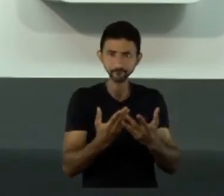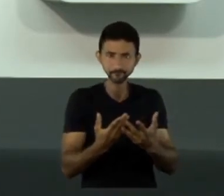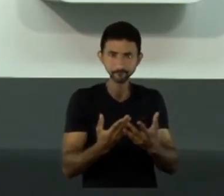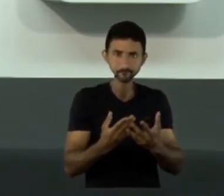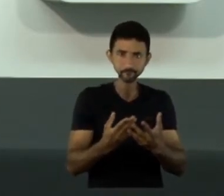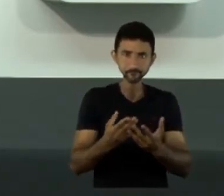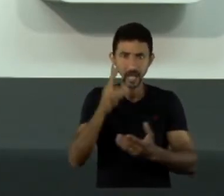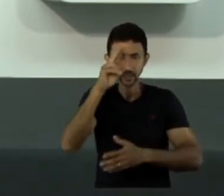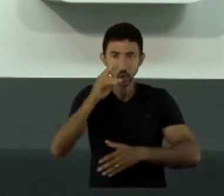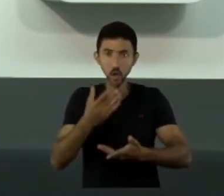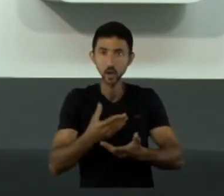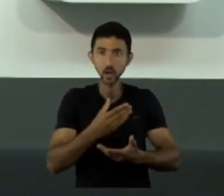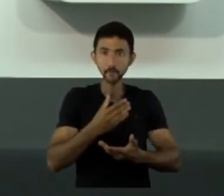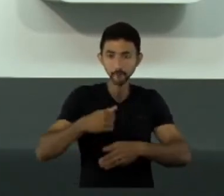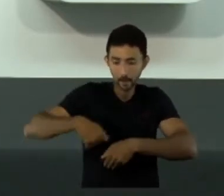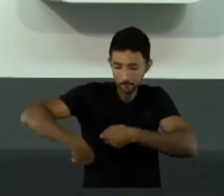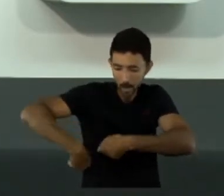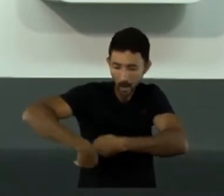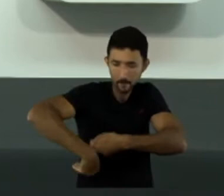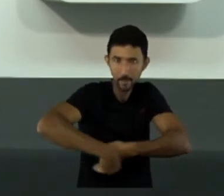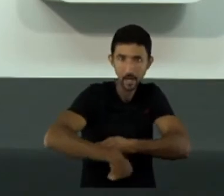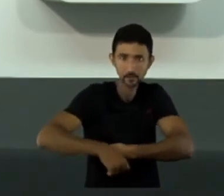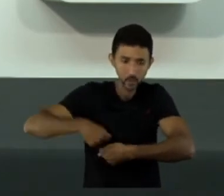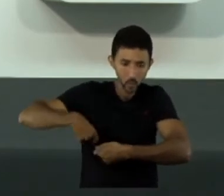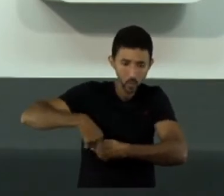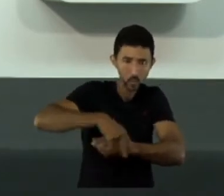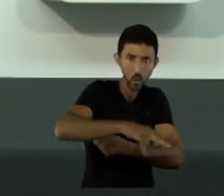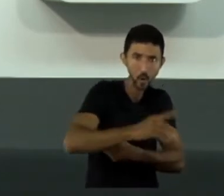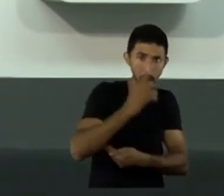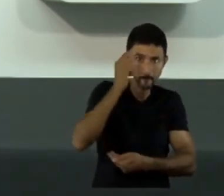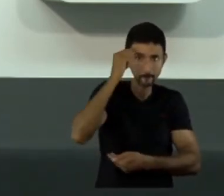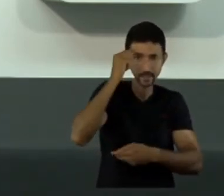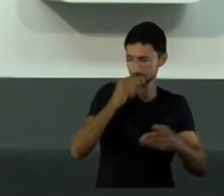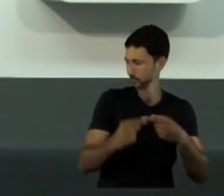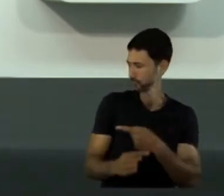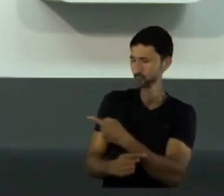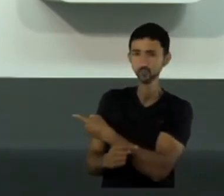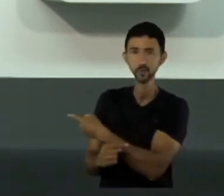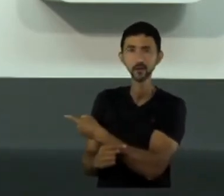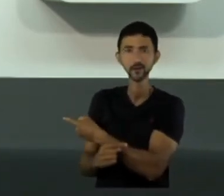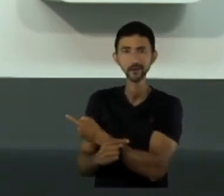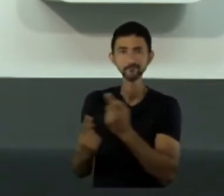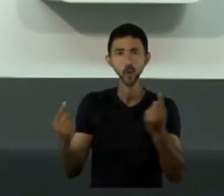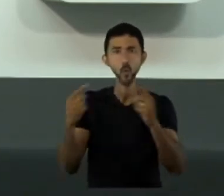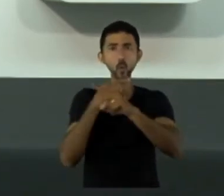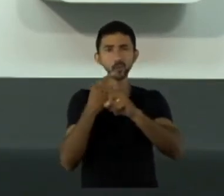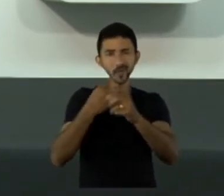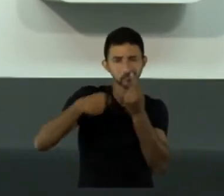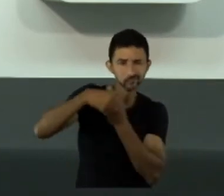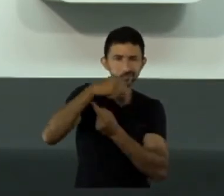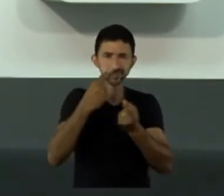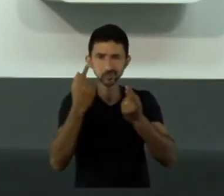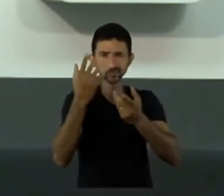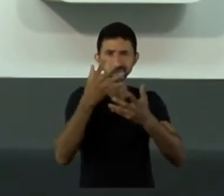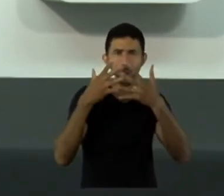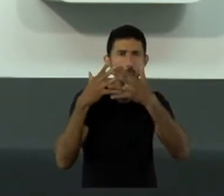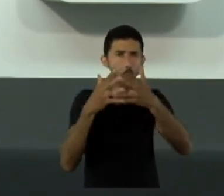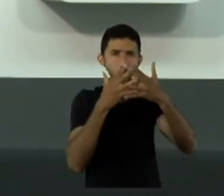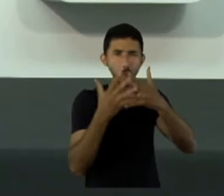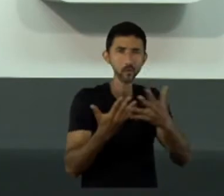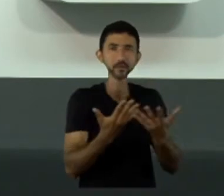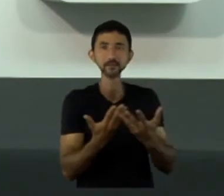virados para trás. Então, se ele corre para um lado, o lenhador interpreta, entende que ele está indo para o outro lado. Então, nós podemos considerar